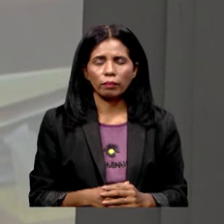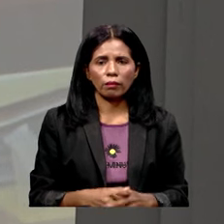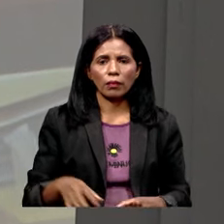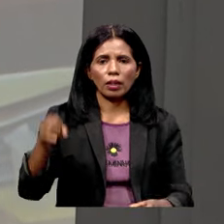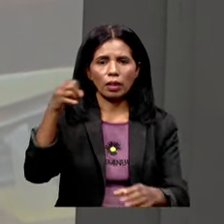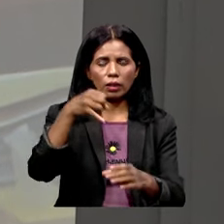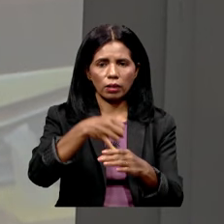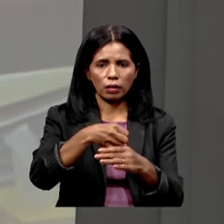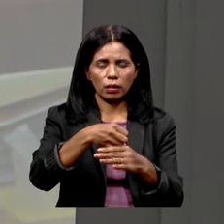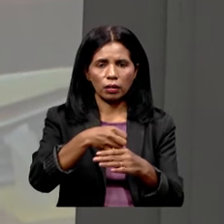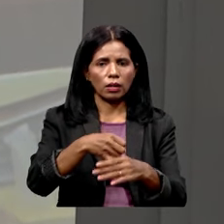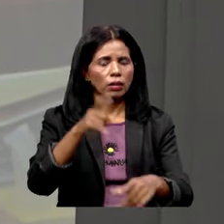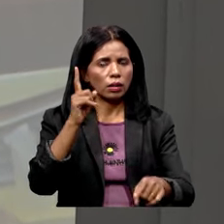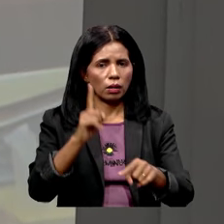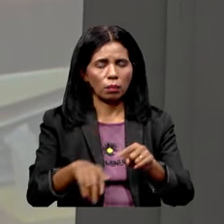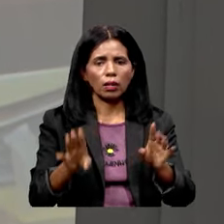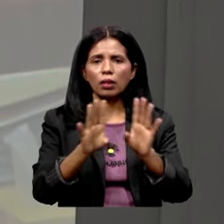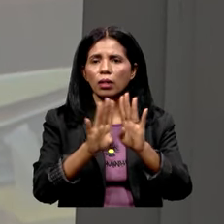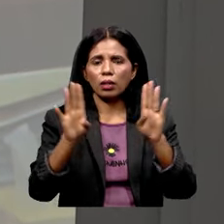incluímos a tu labele loque